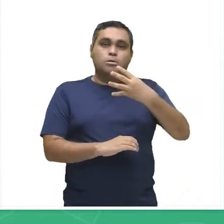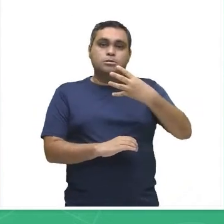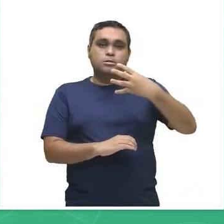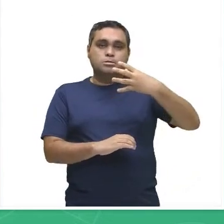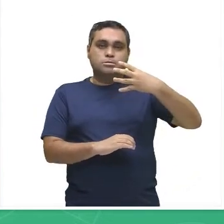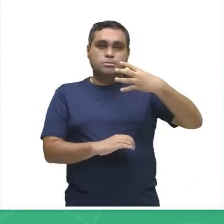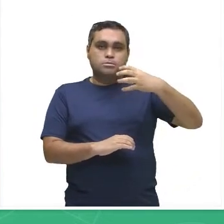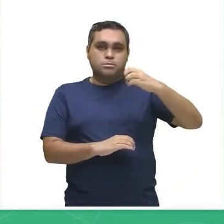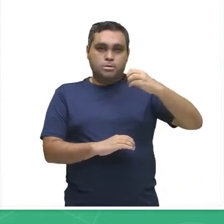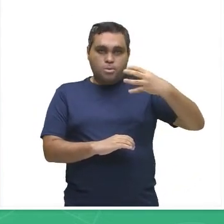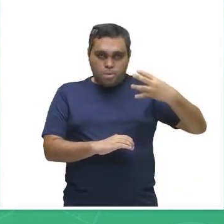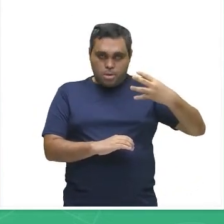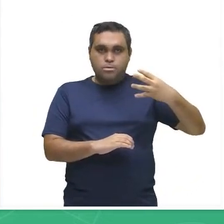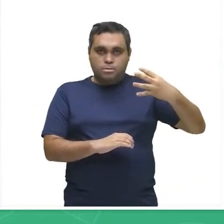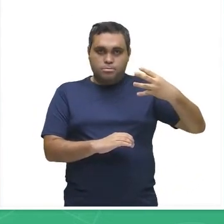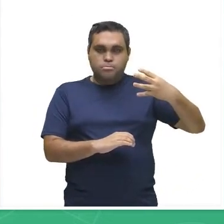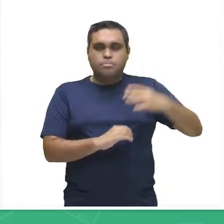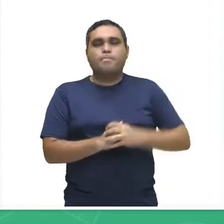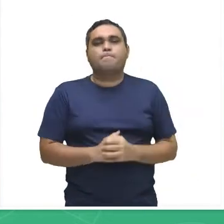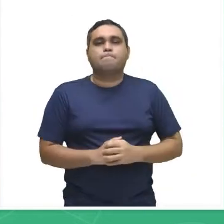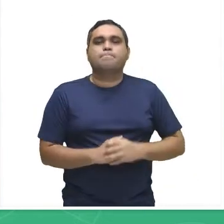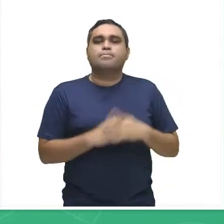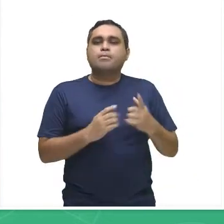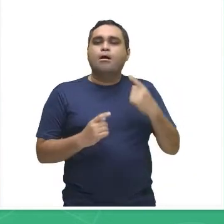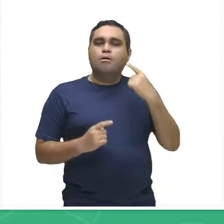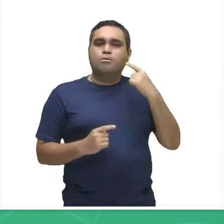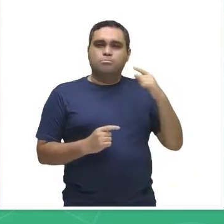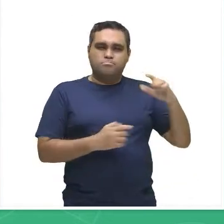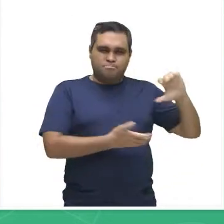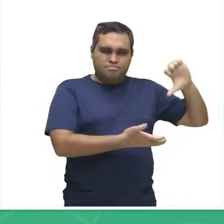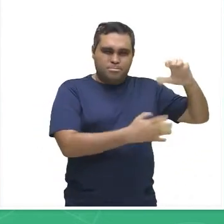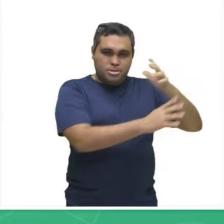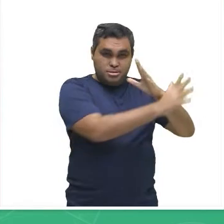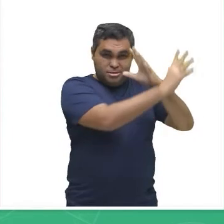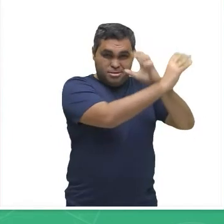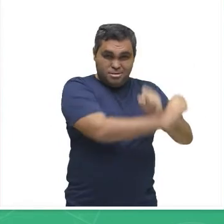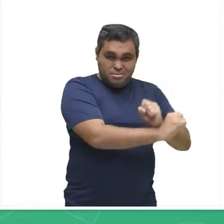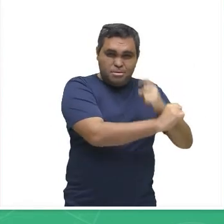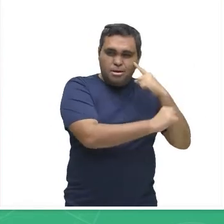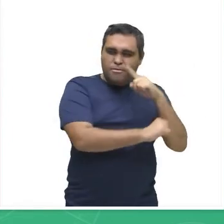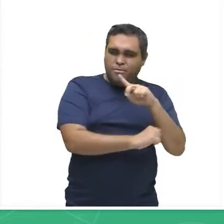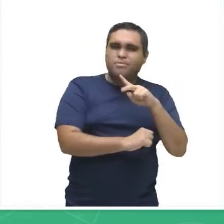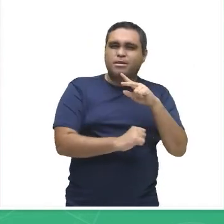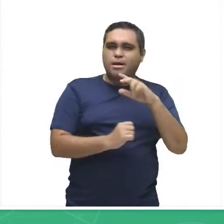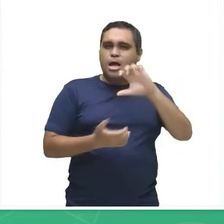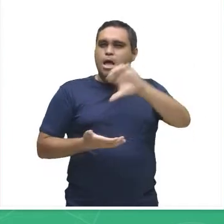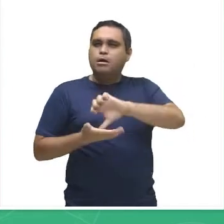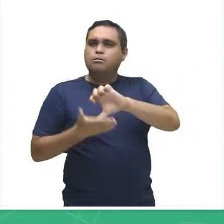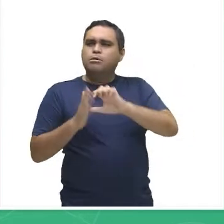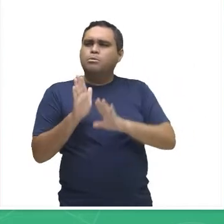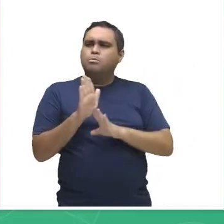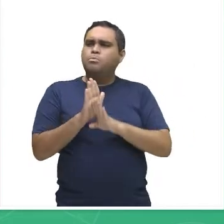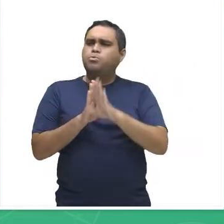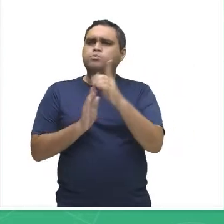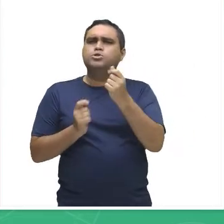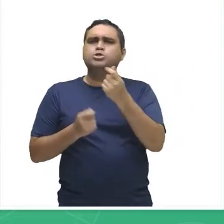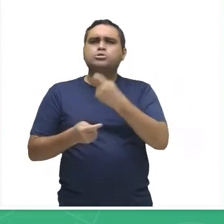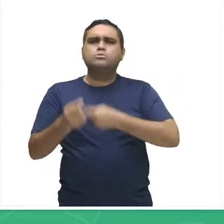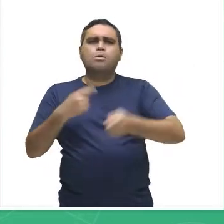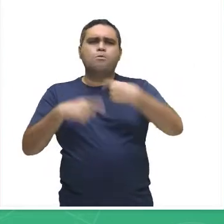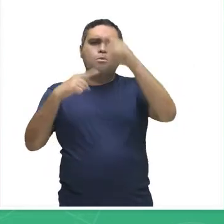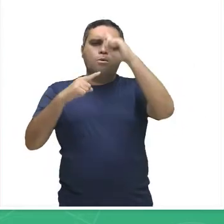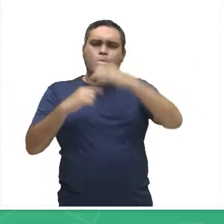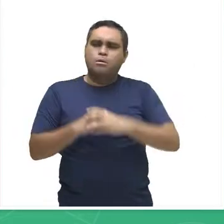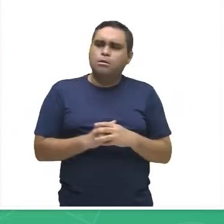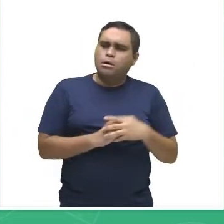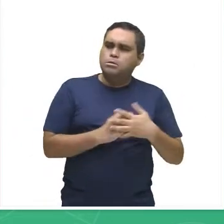com desconfiança o desenvolvimento econômico e o aumento da influência política de Atenas na região da Península do Peloponeso, não é?